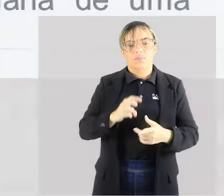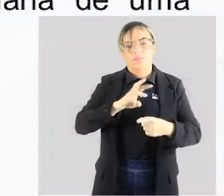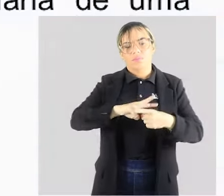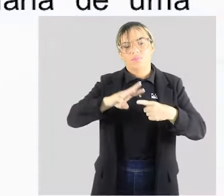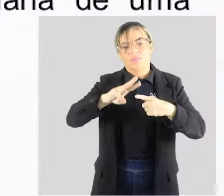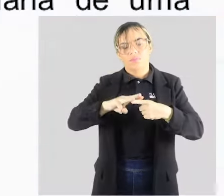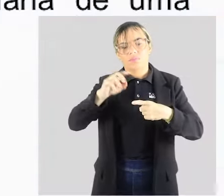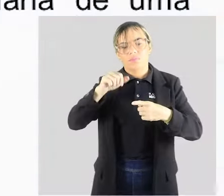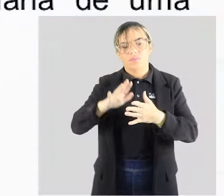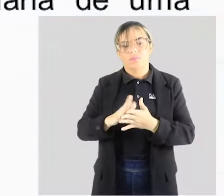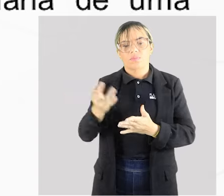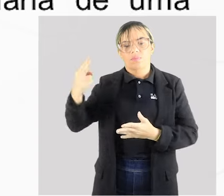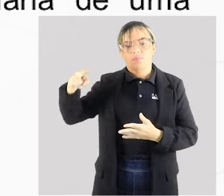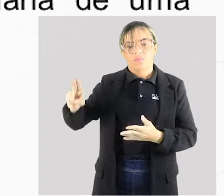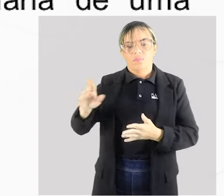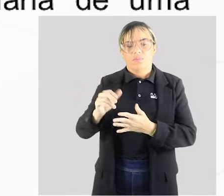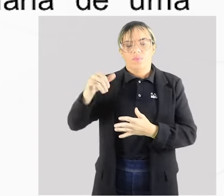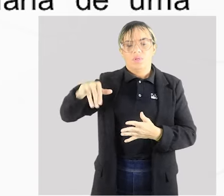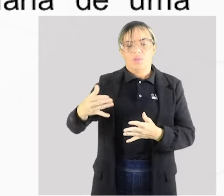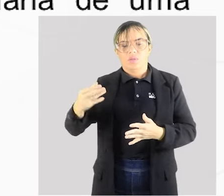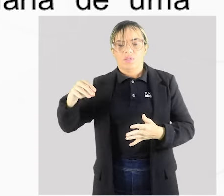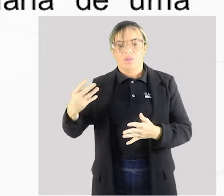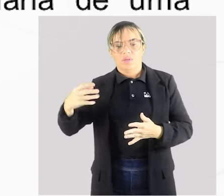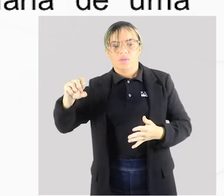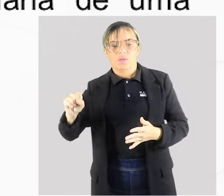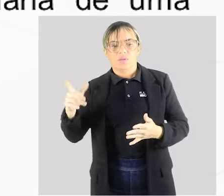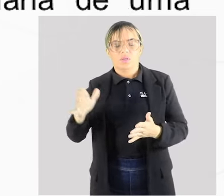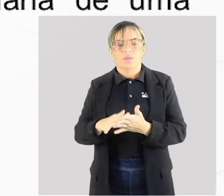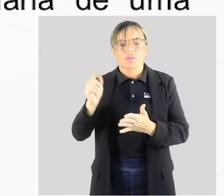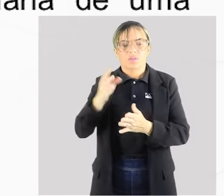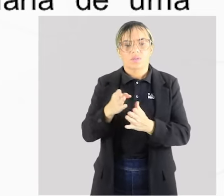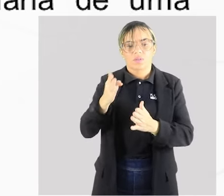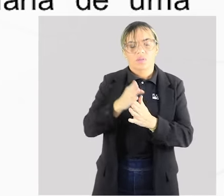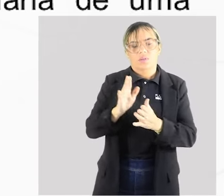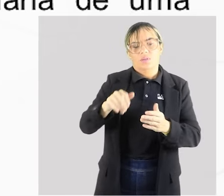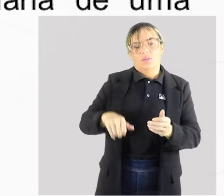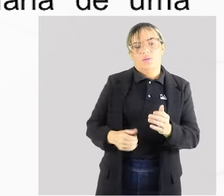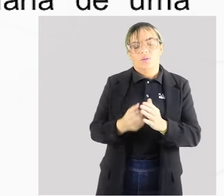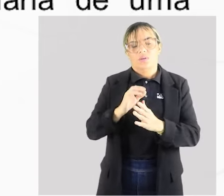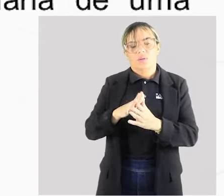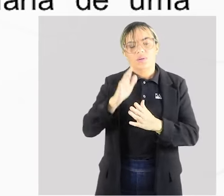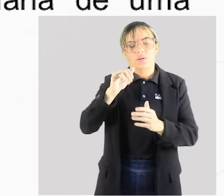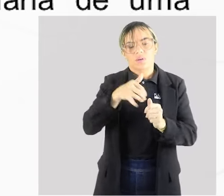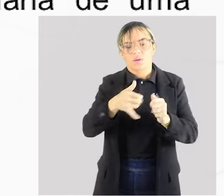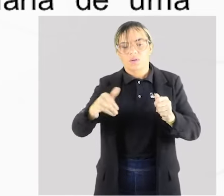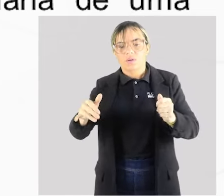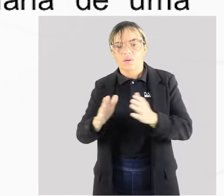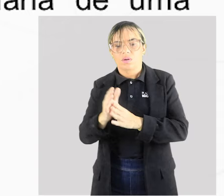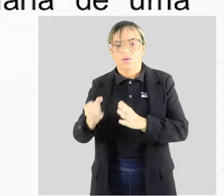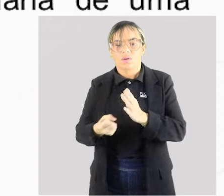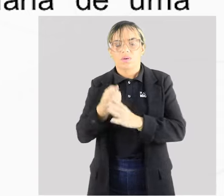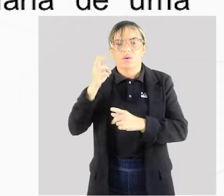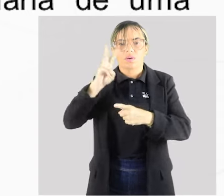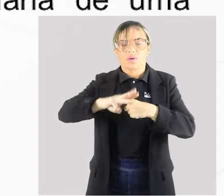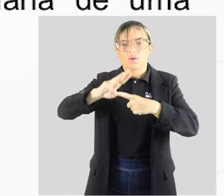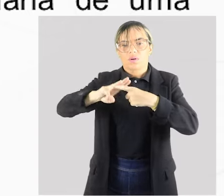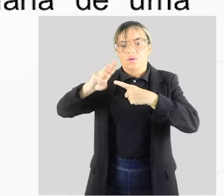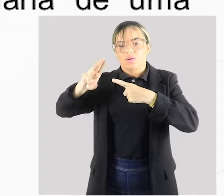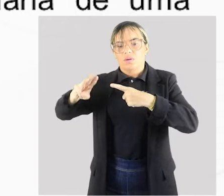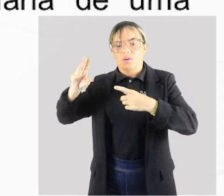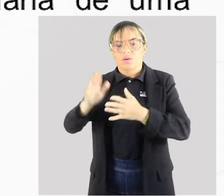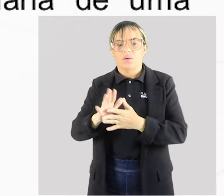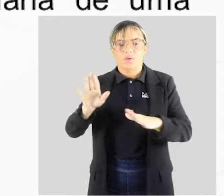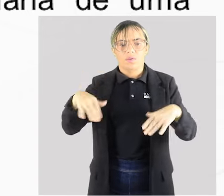três bases nitrogenadas adjacentes codificam um aminoácido e formam codon o que que a gente falou três